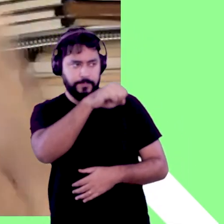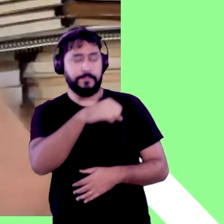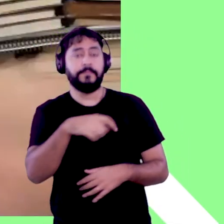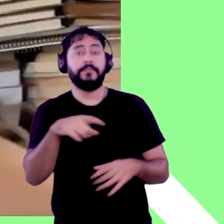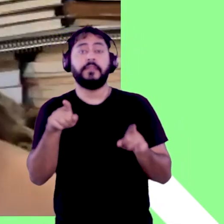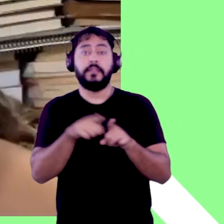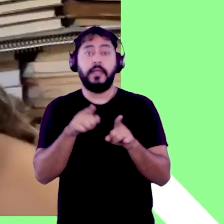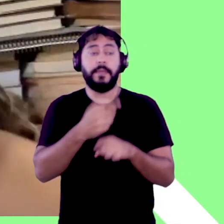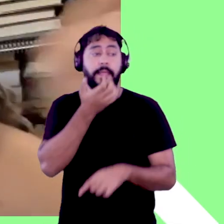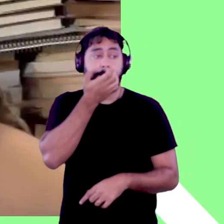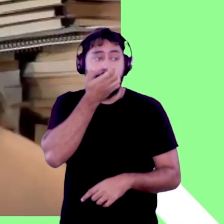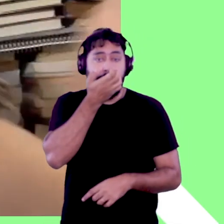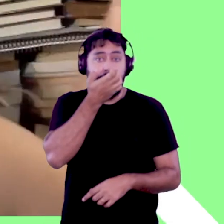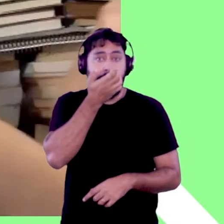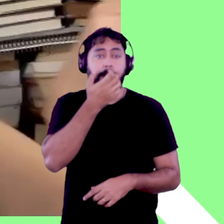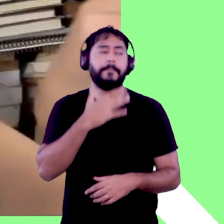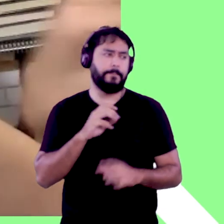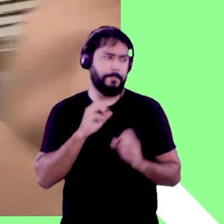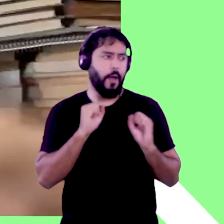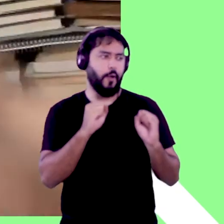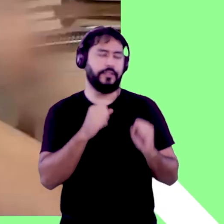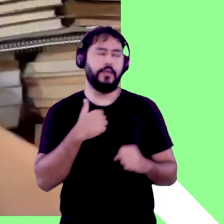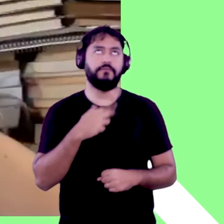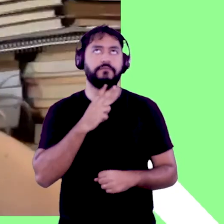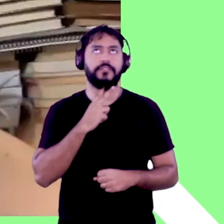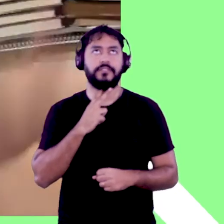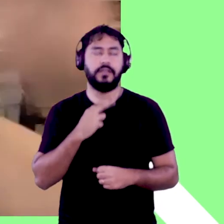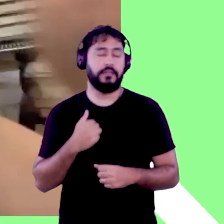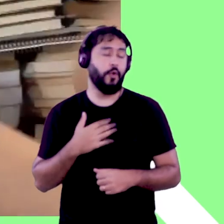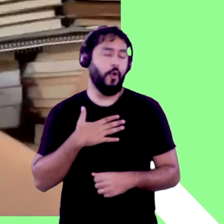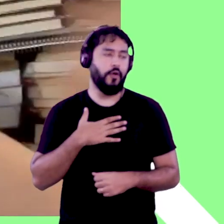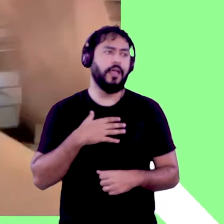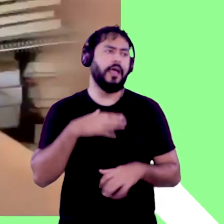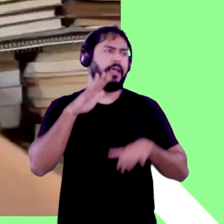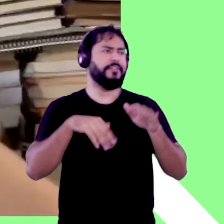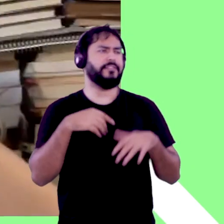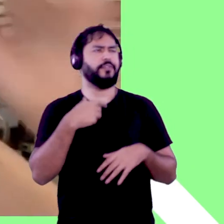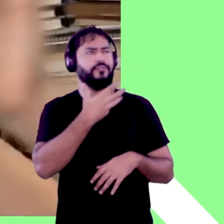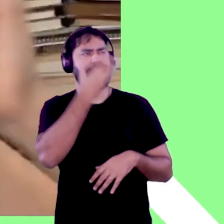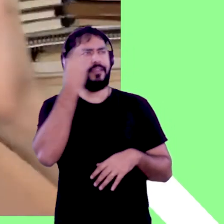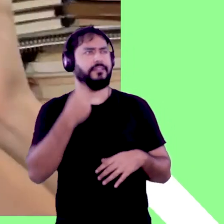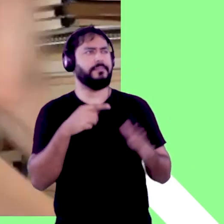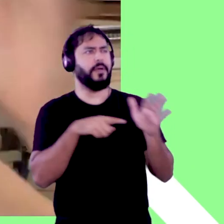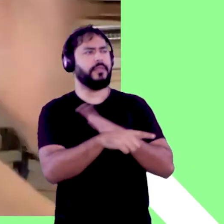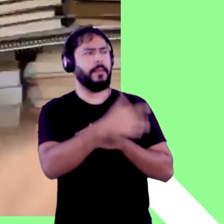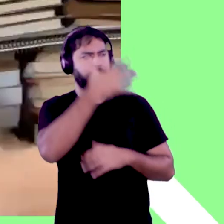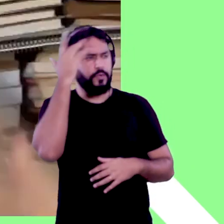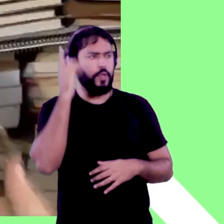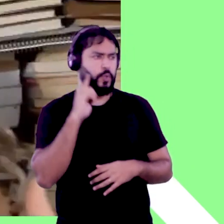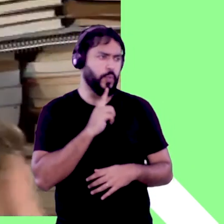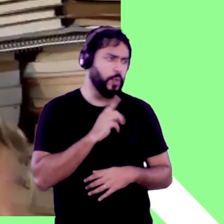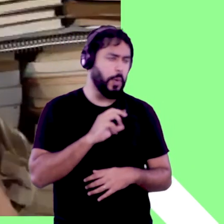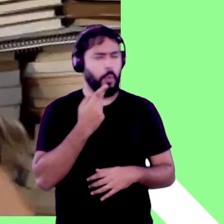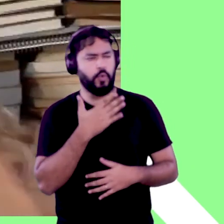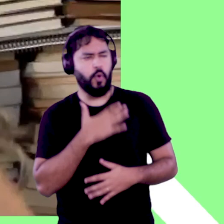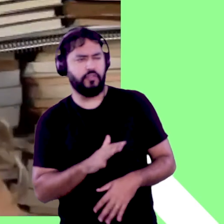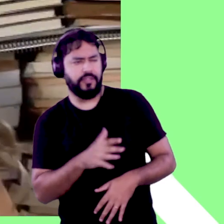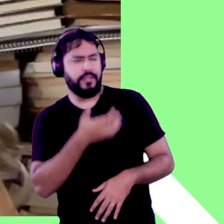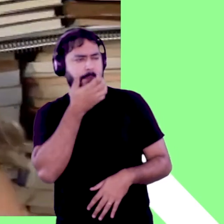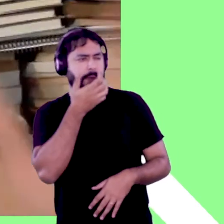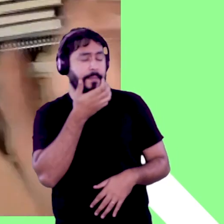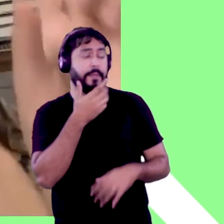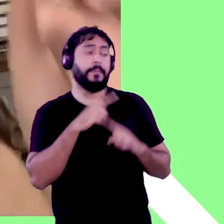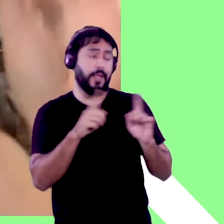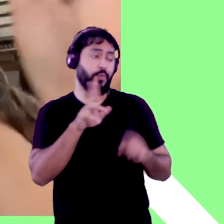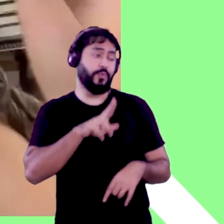Podem mandar áudios, eu sou viciada em áudios. Eu mando áudios. Às vezes eu esqueço de perguntar se a pessoa é surda ou não gosta de áudios, mas eu normalmente